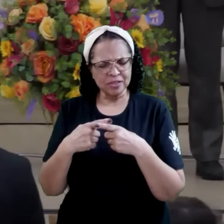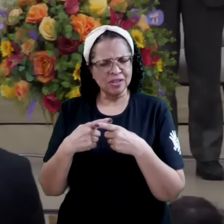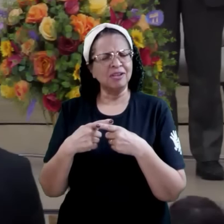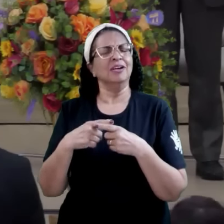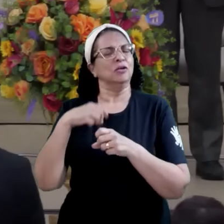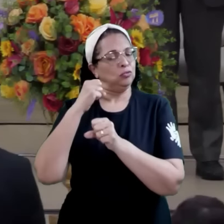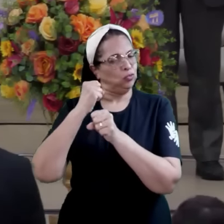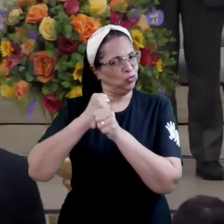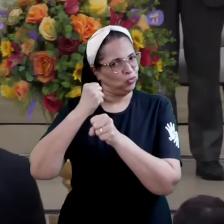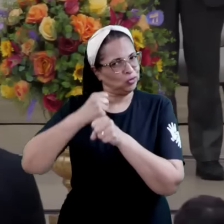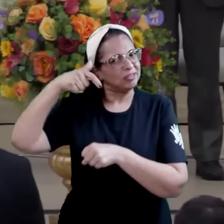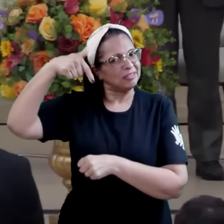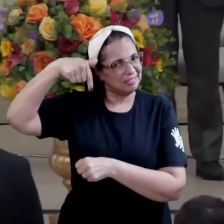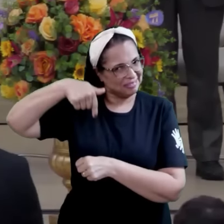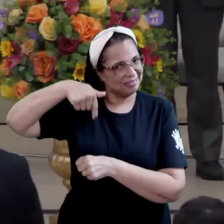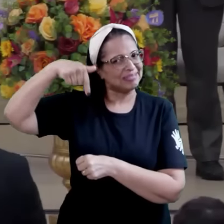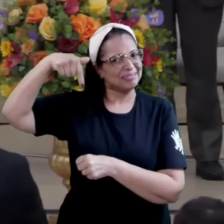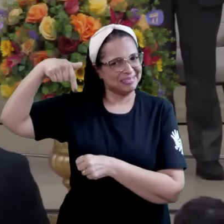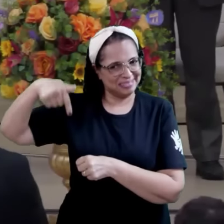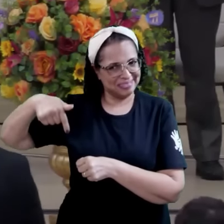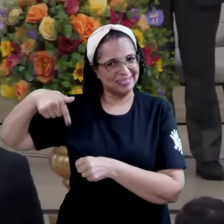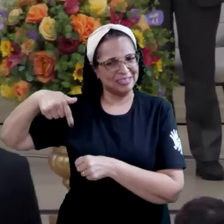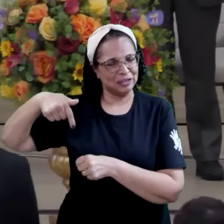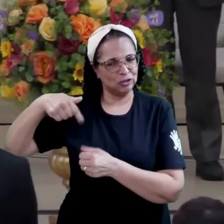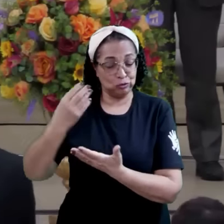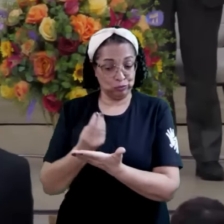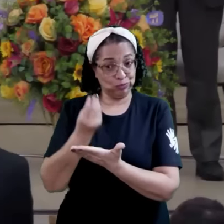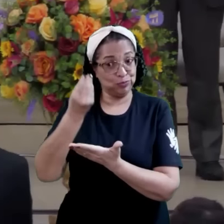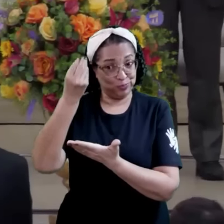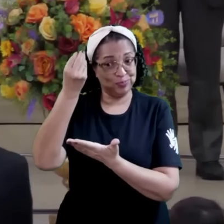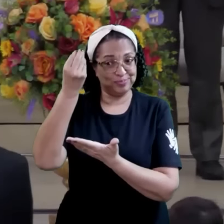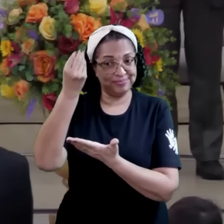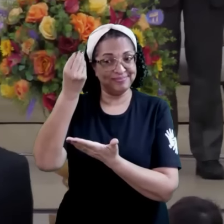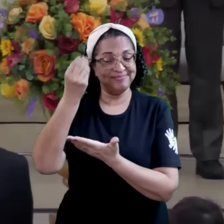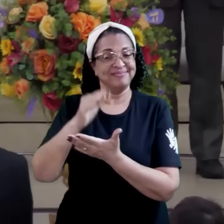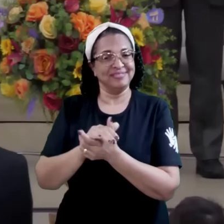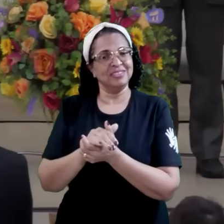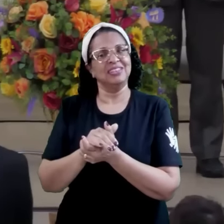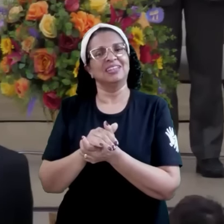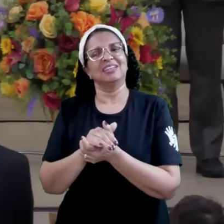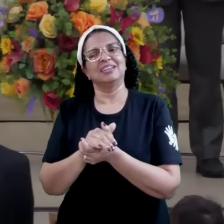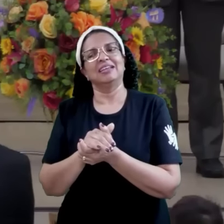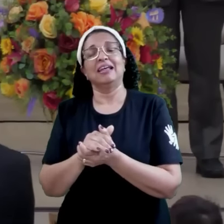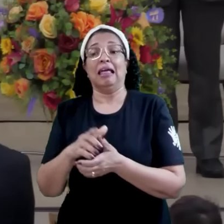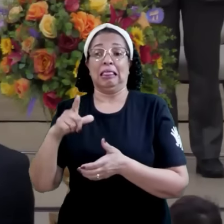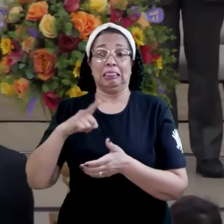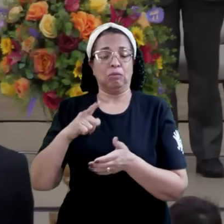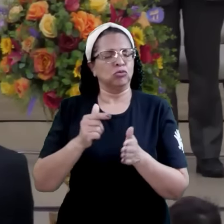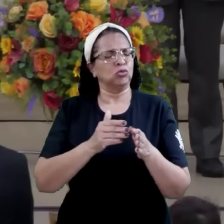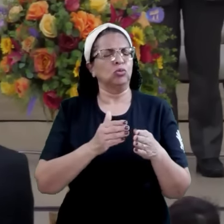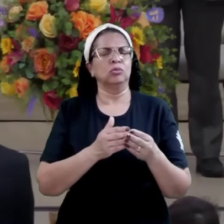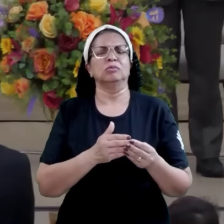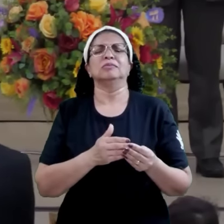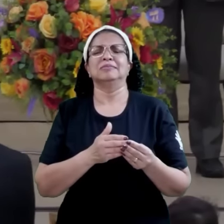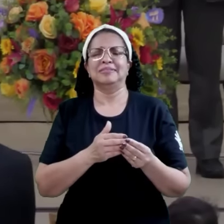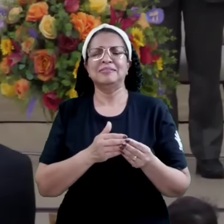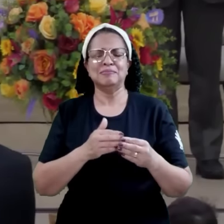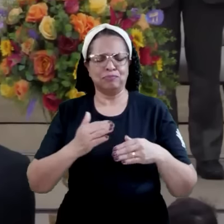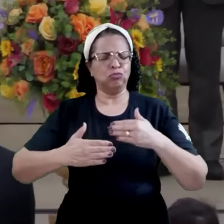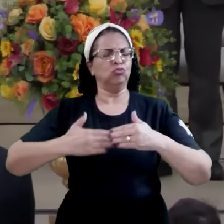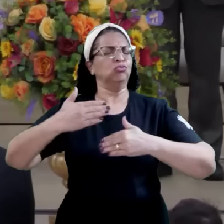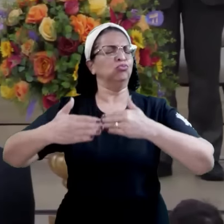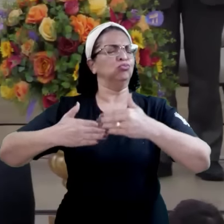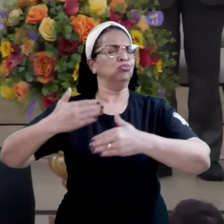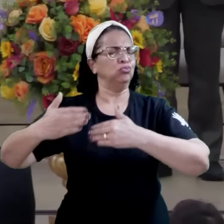77 anos deste ministério uns estão mais tempo outros menos tempo mas todos nós estamos fazendo